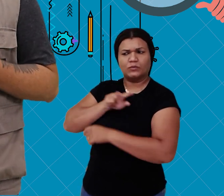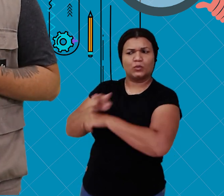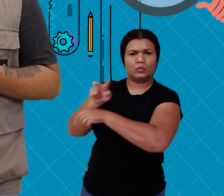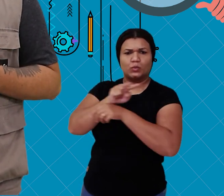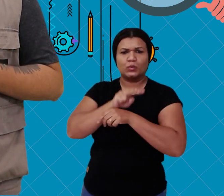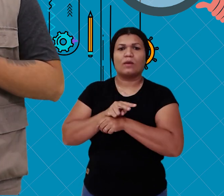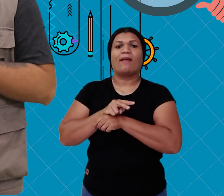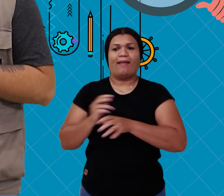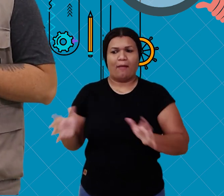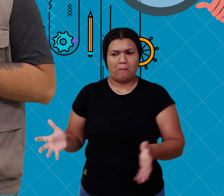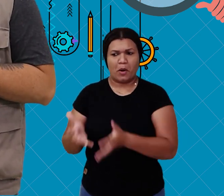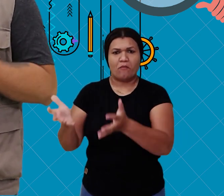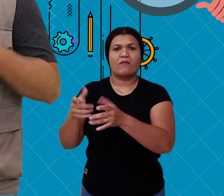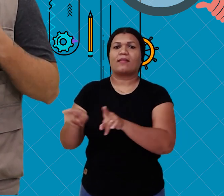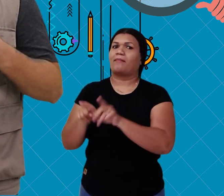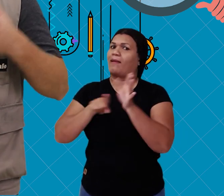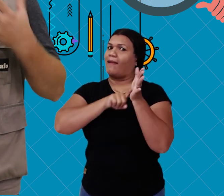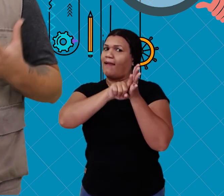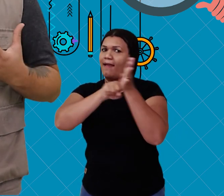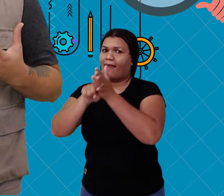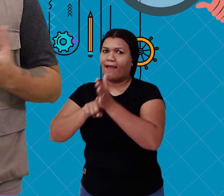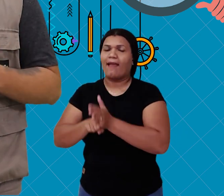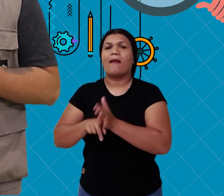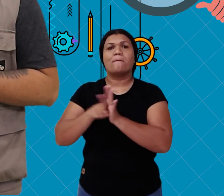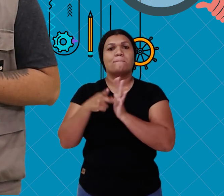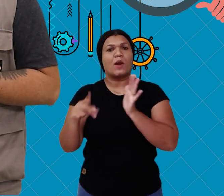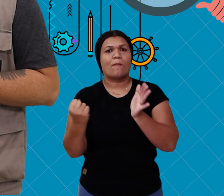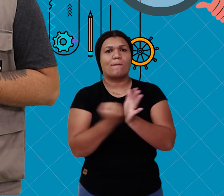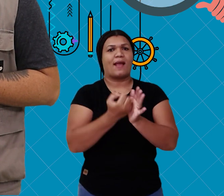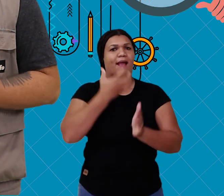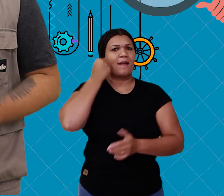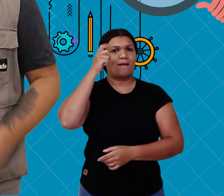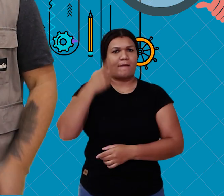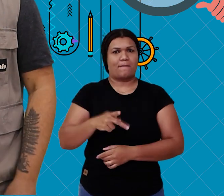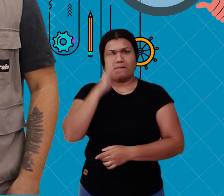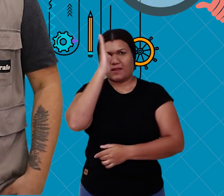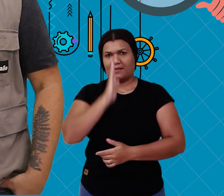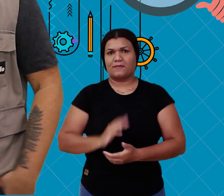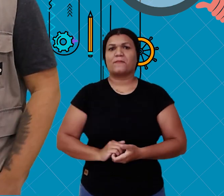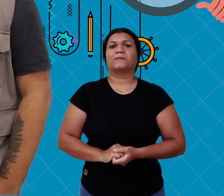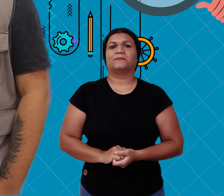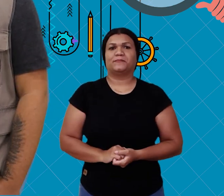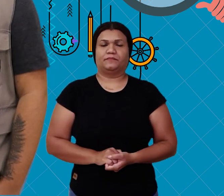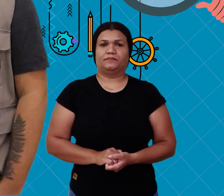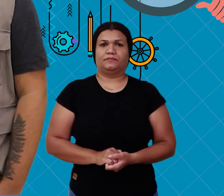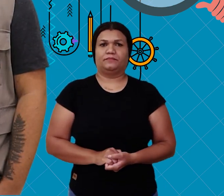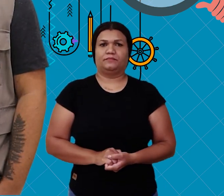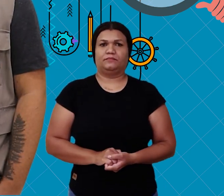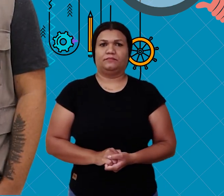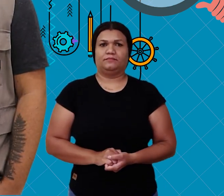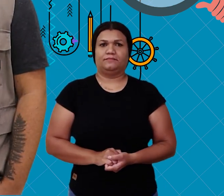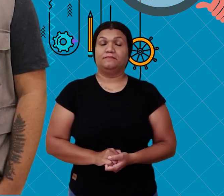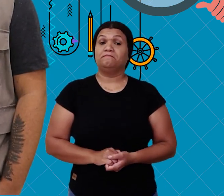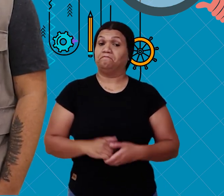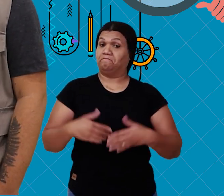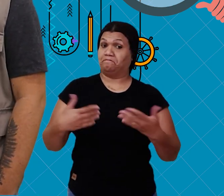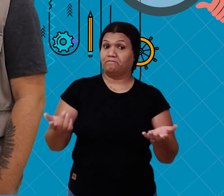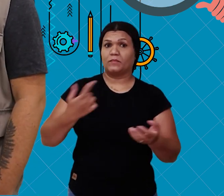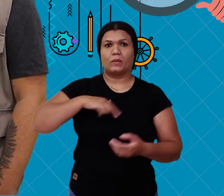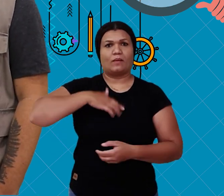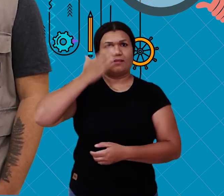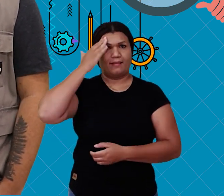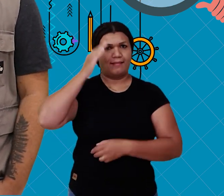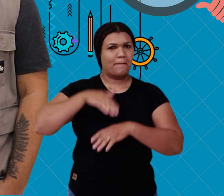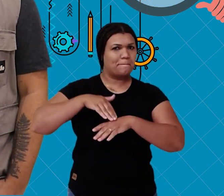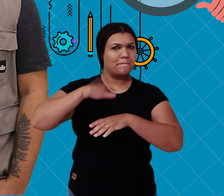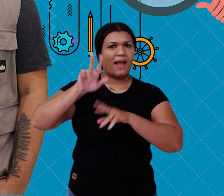fiscalizar, promover, estudar e pesquisar o patrimônio cultural brasileiro. E para entender um